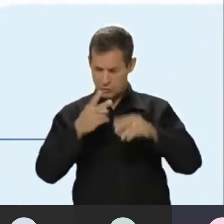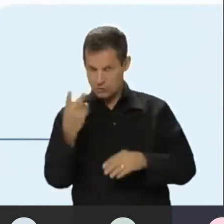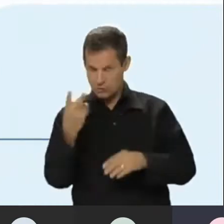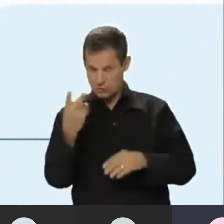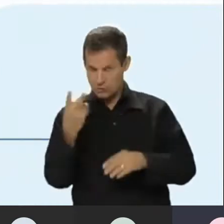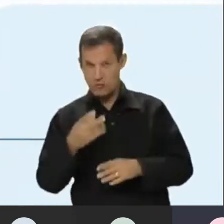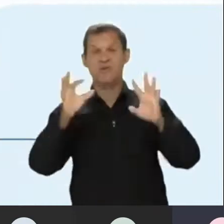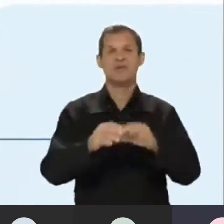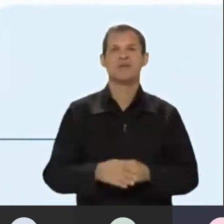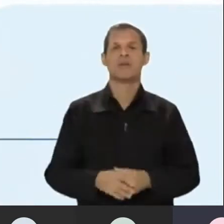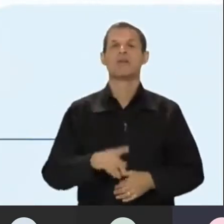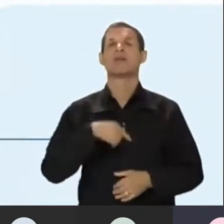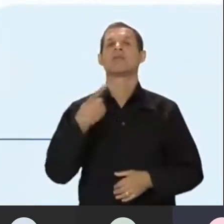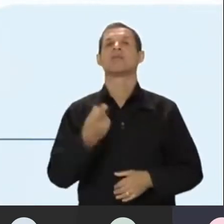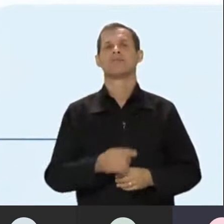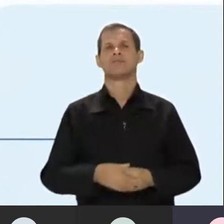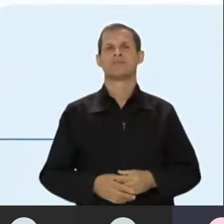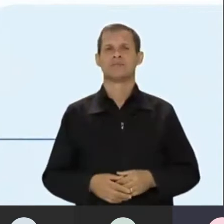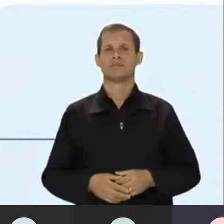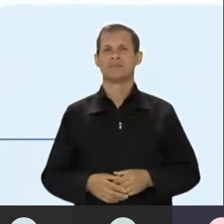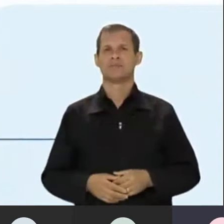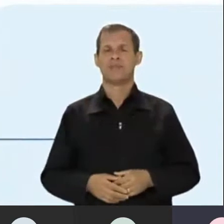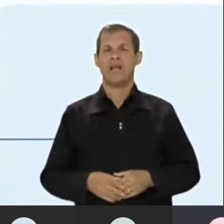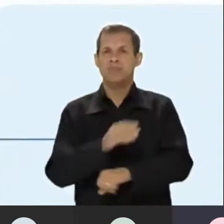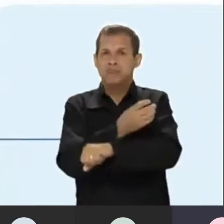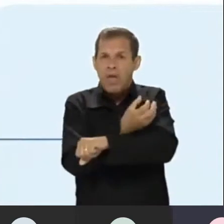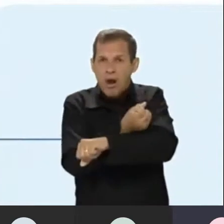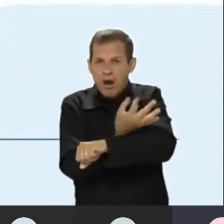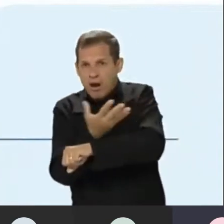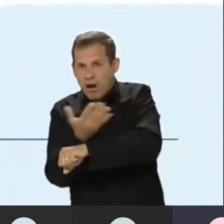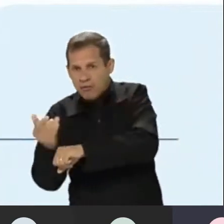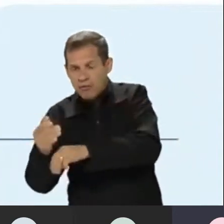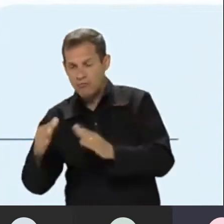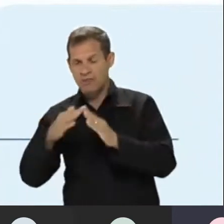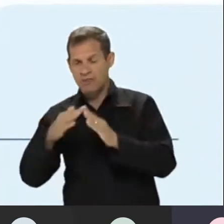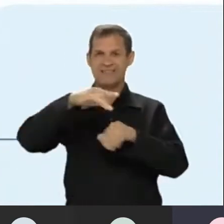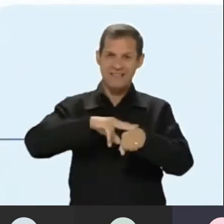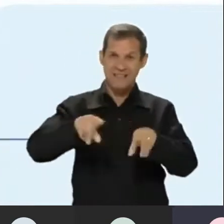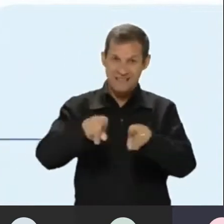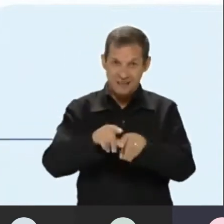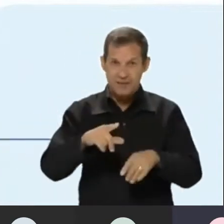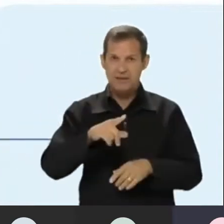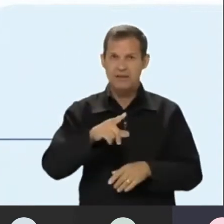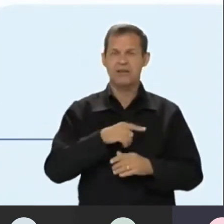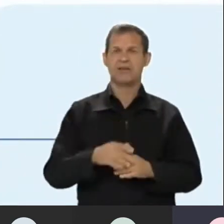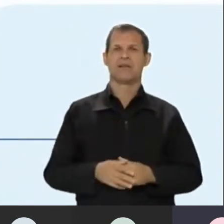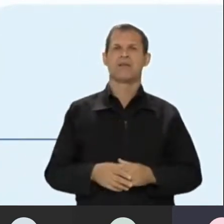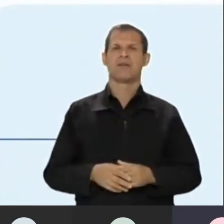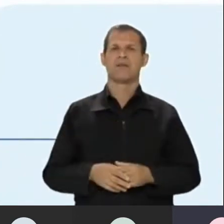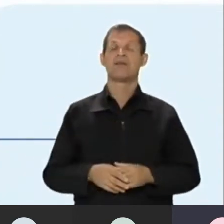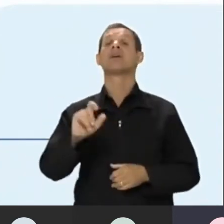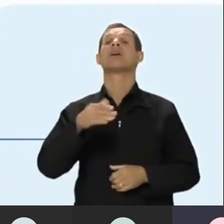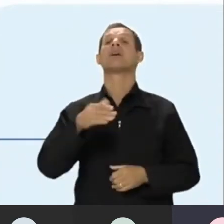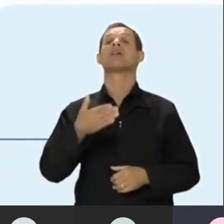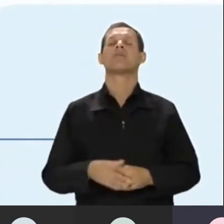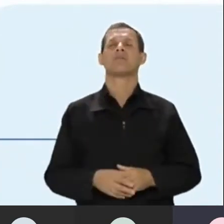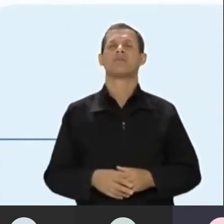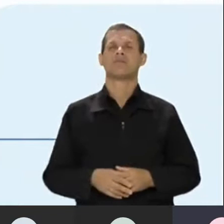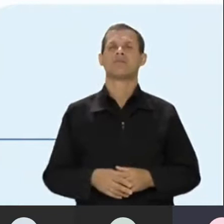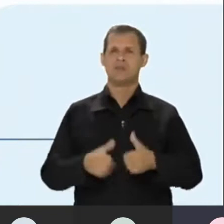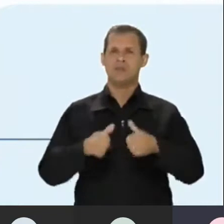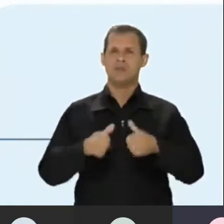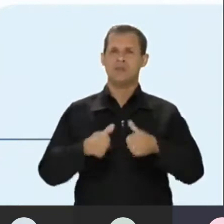os dois associados, tá? Então, a gente tem a parte da vegetação, que seria esse telhado verde, e aqui o que seria,